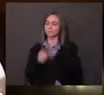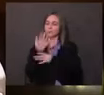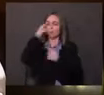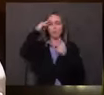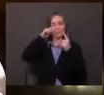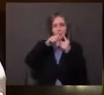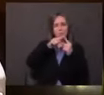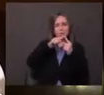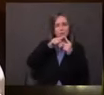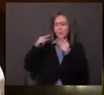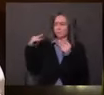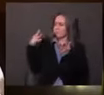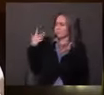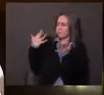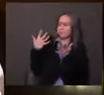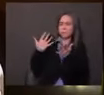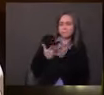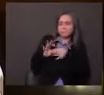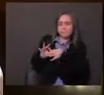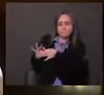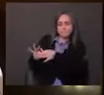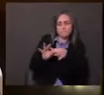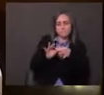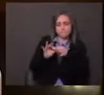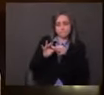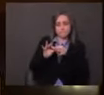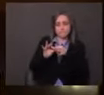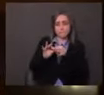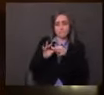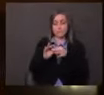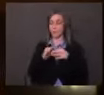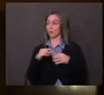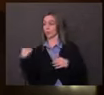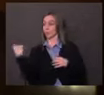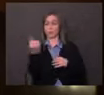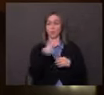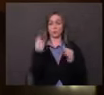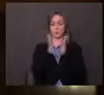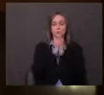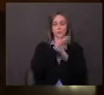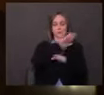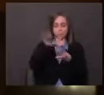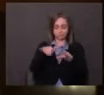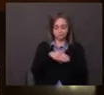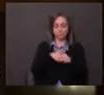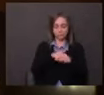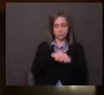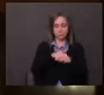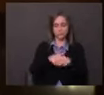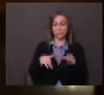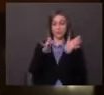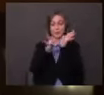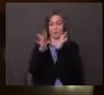tão próxima e sensível. Comungando juntos na mesma Eucaristia, Jesus faz da diversidade